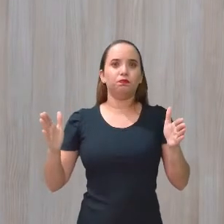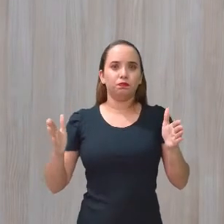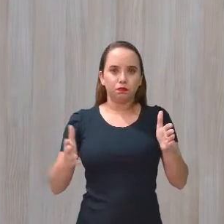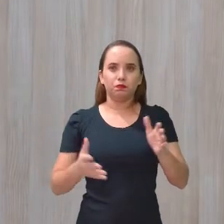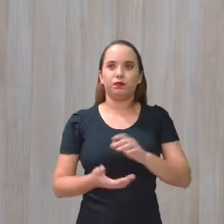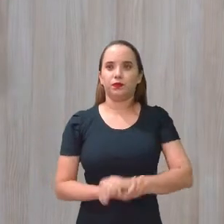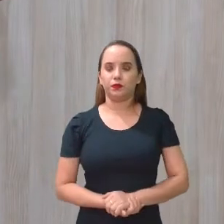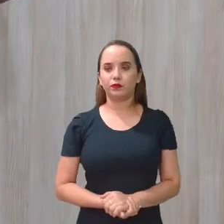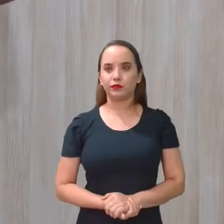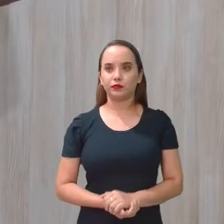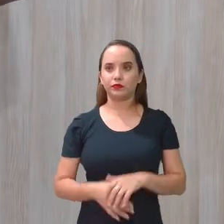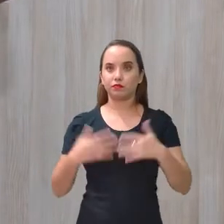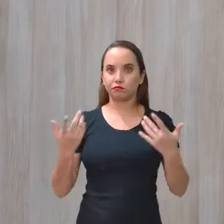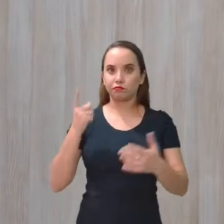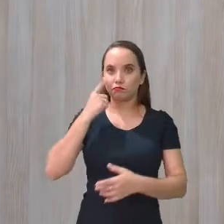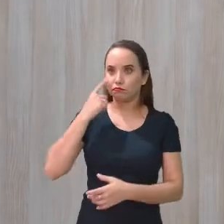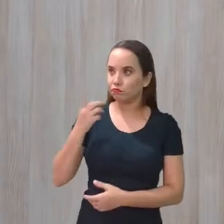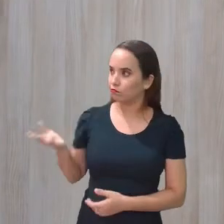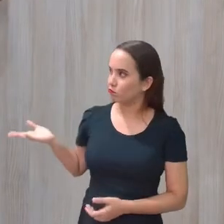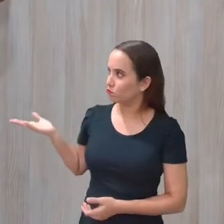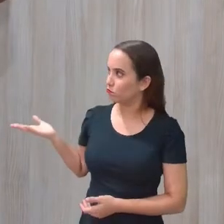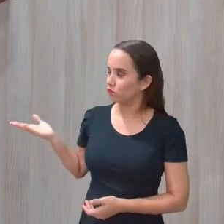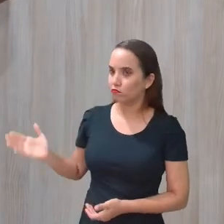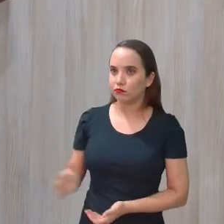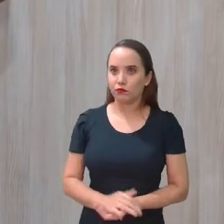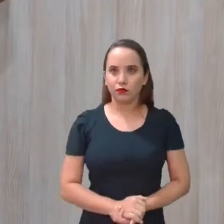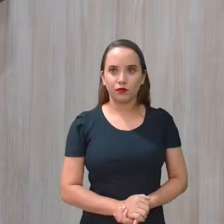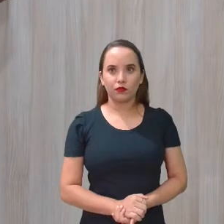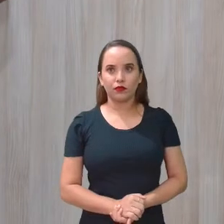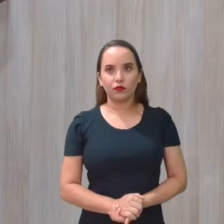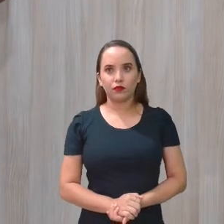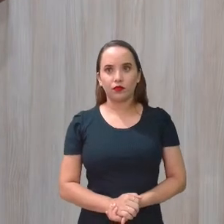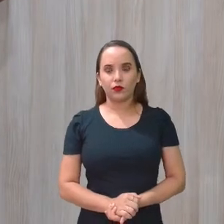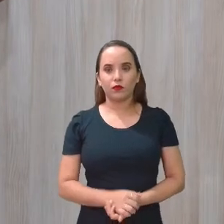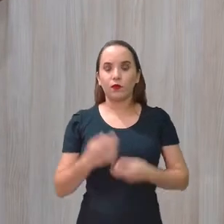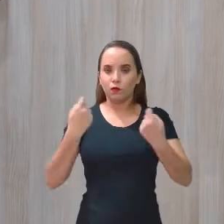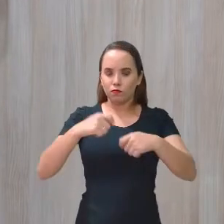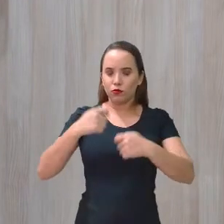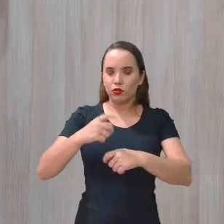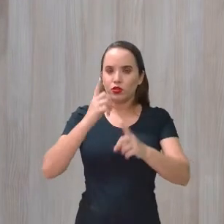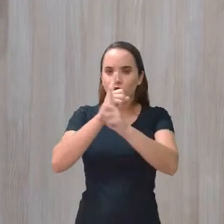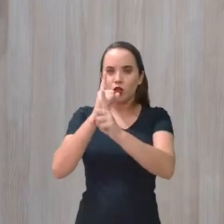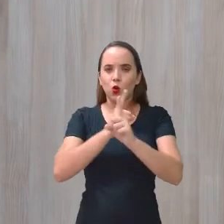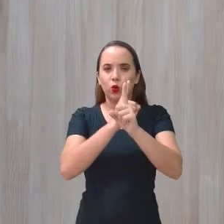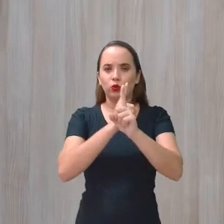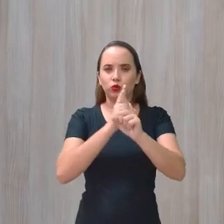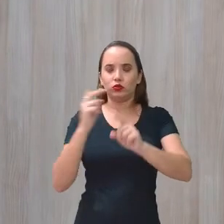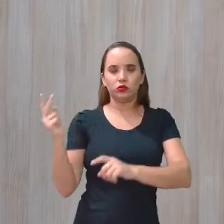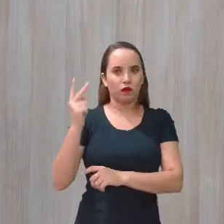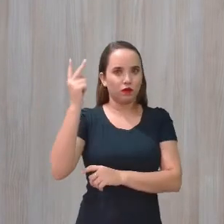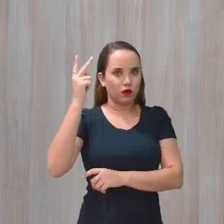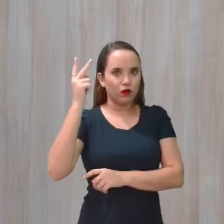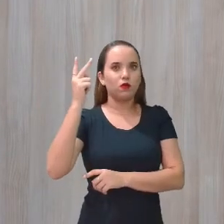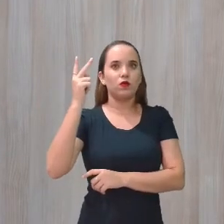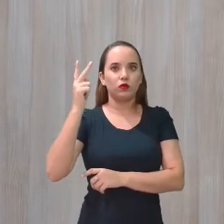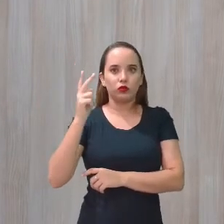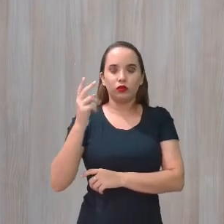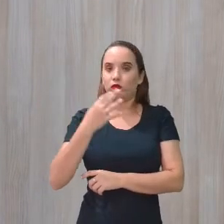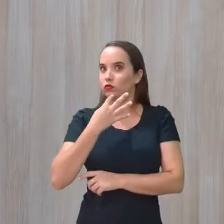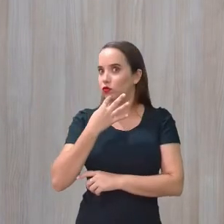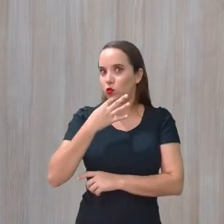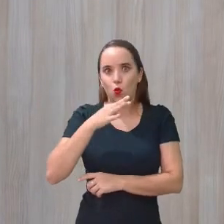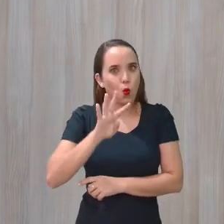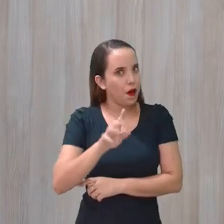simples, tá certo? No caso aqui, olha, eu preciso encontrar valores para aquelas bolas ali, ou seja, valores